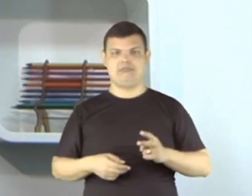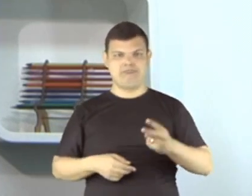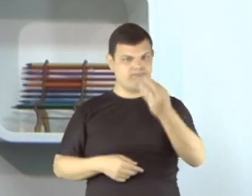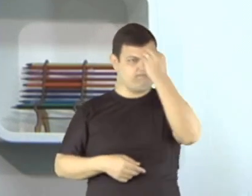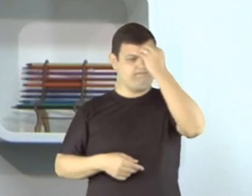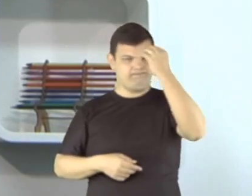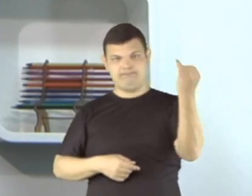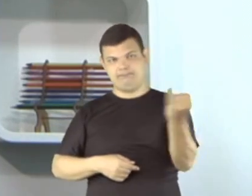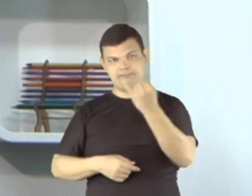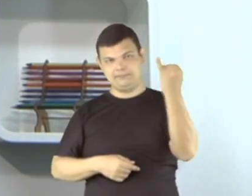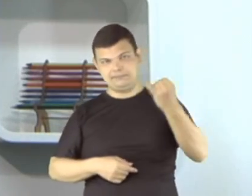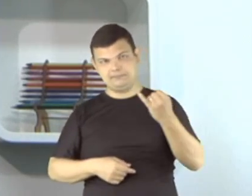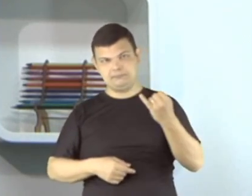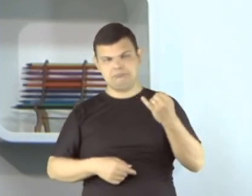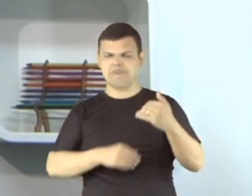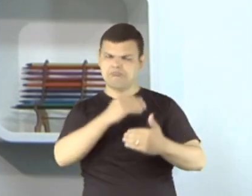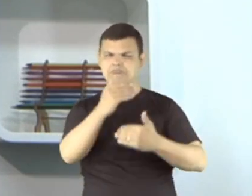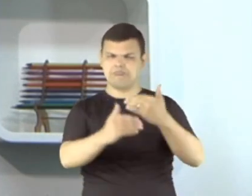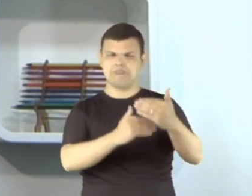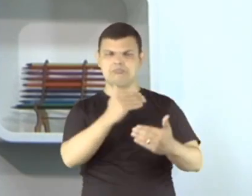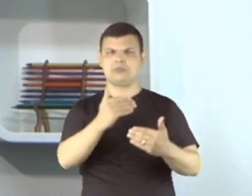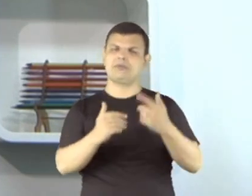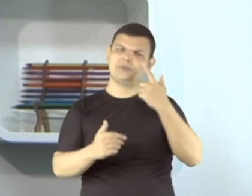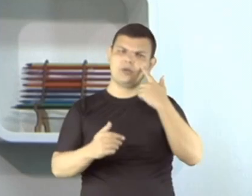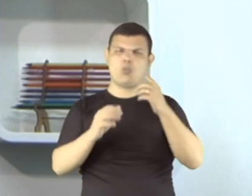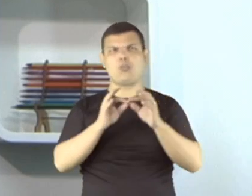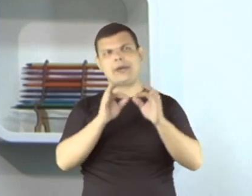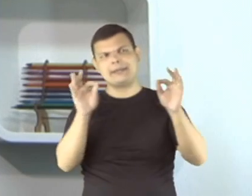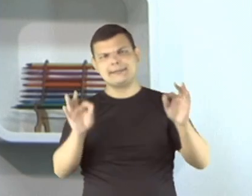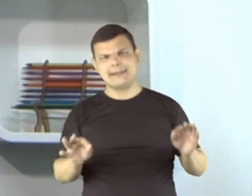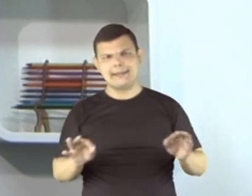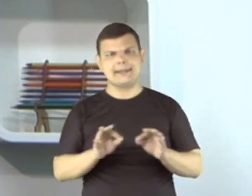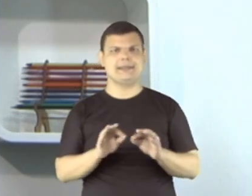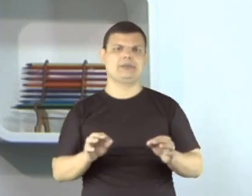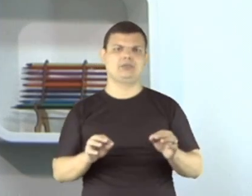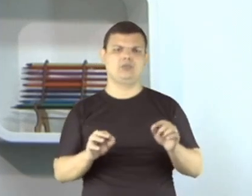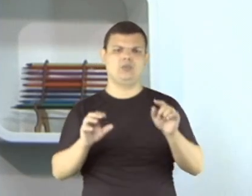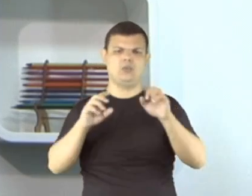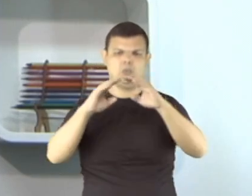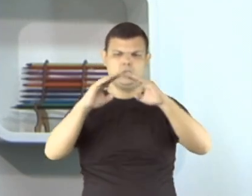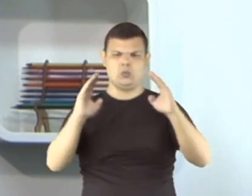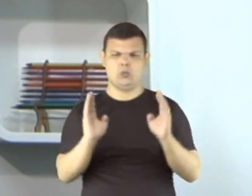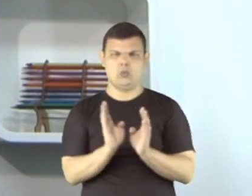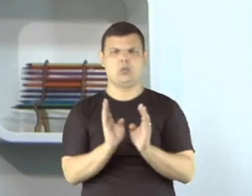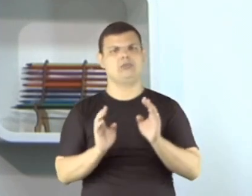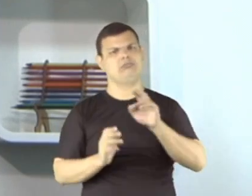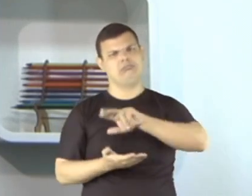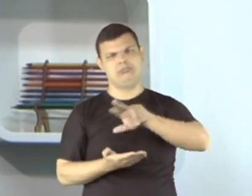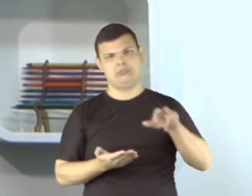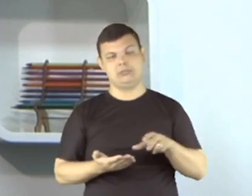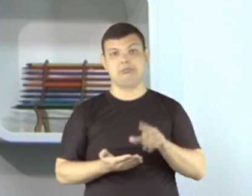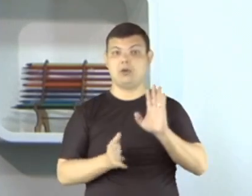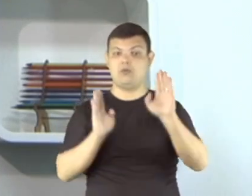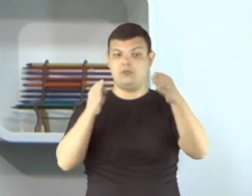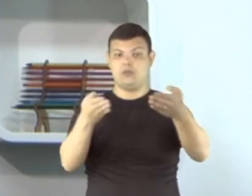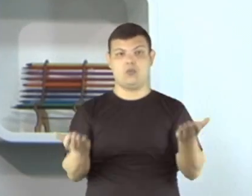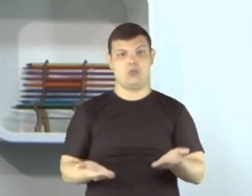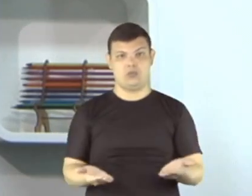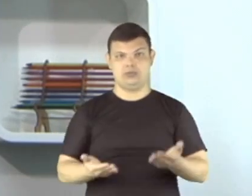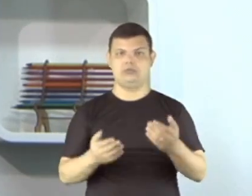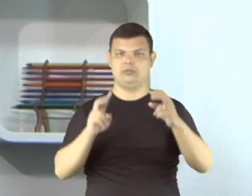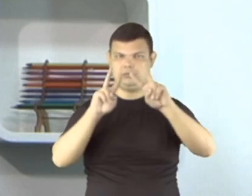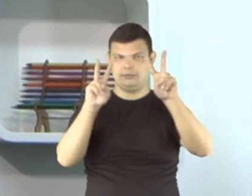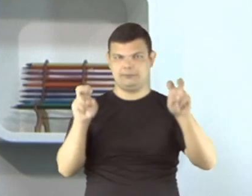subsequentes, como a gente chega a essa questão do quadrado, do cubo e assim por diante. Mas nós vamos adiantar para o nosso assunto de hoje.